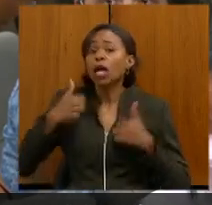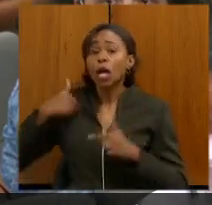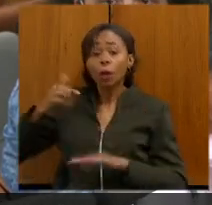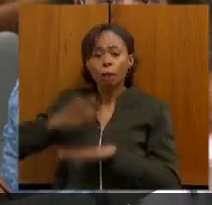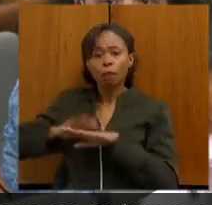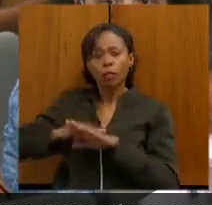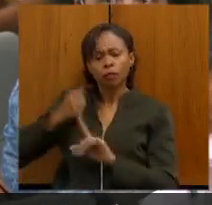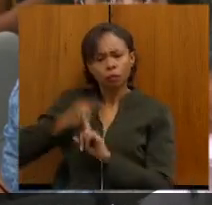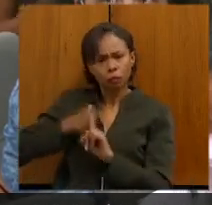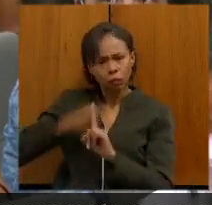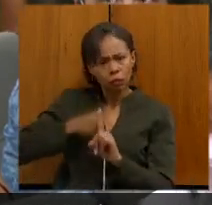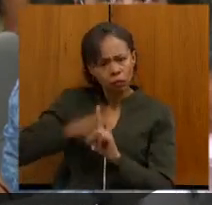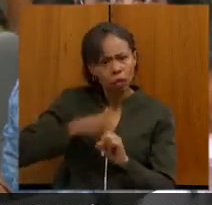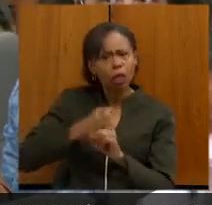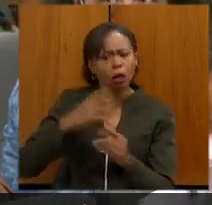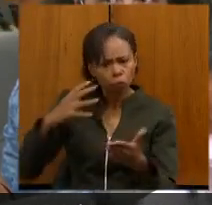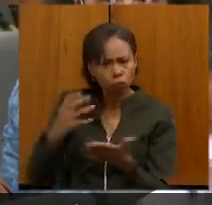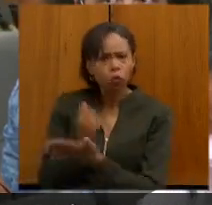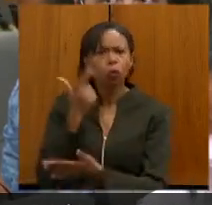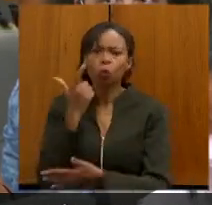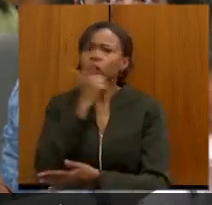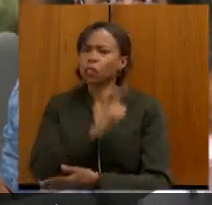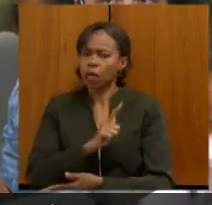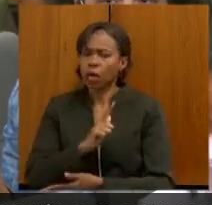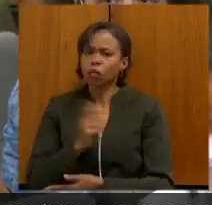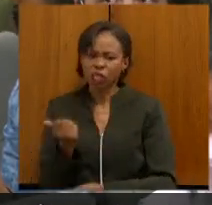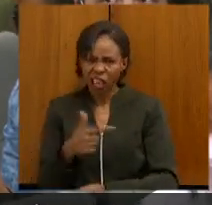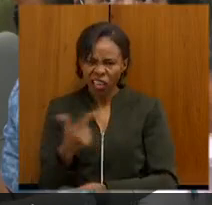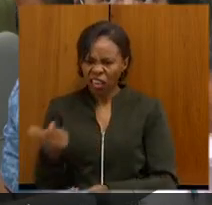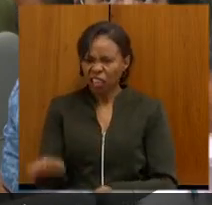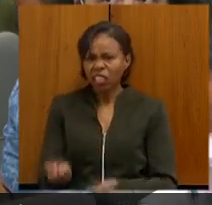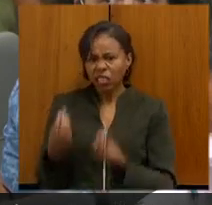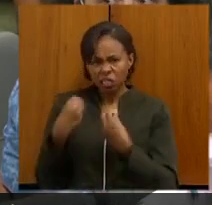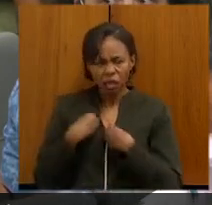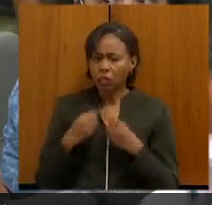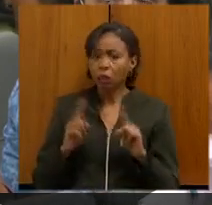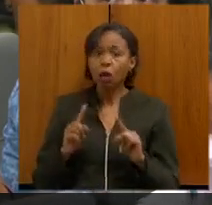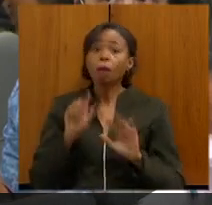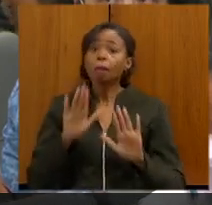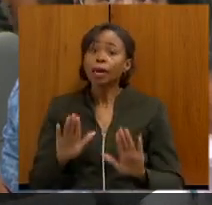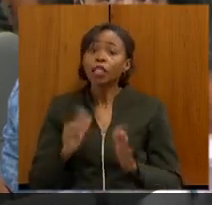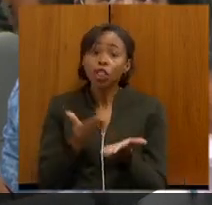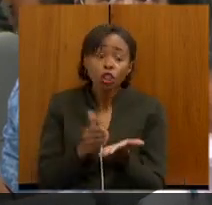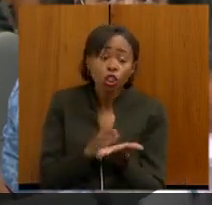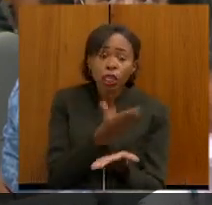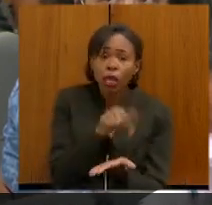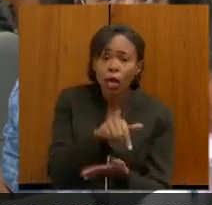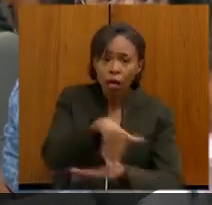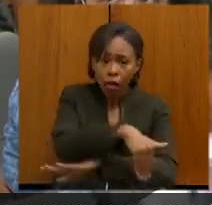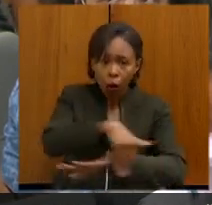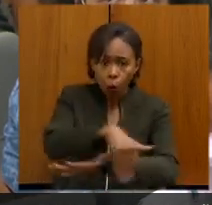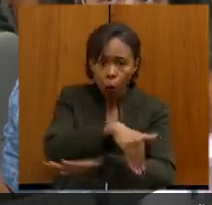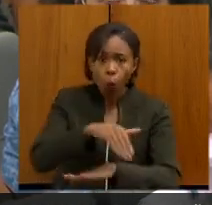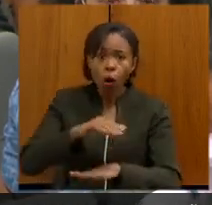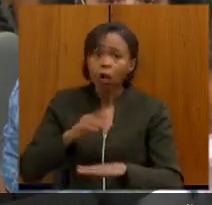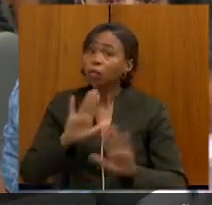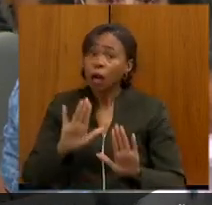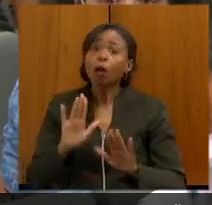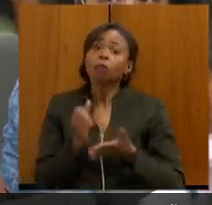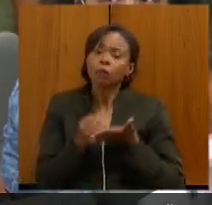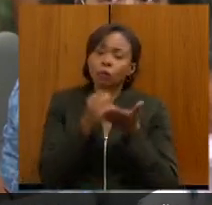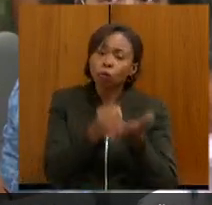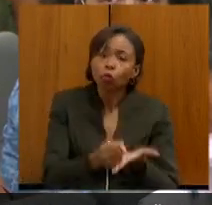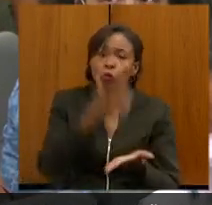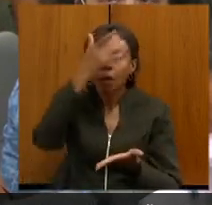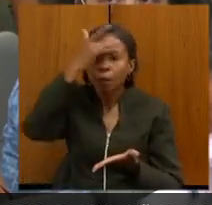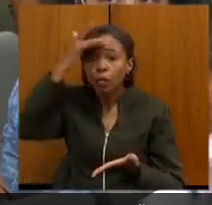forma que o que eu tô lutando e conquistando do que ganhar então eu vendi só tirar a pessoa da rua daquela situação da ela condições para que